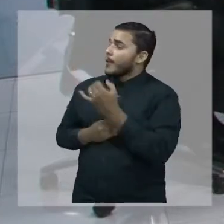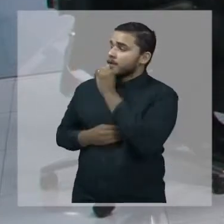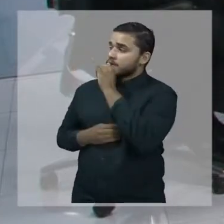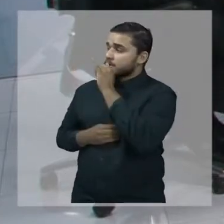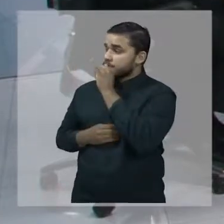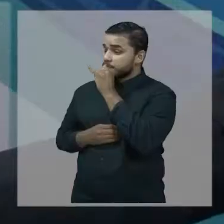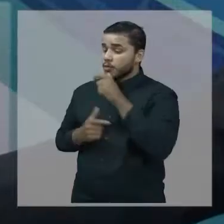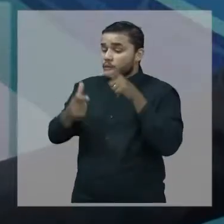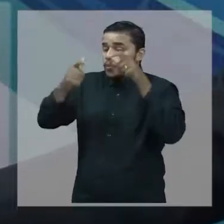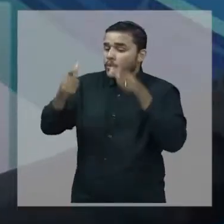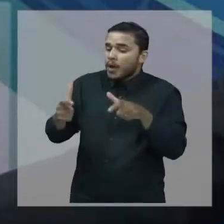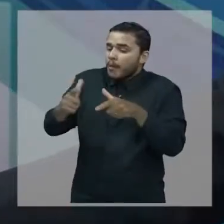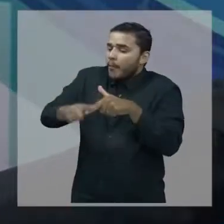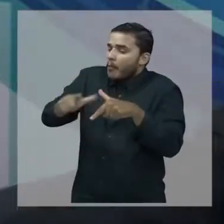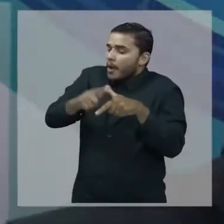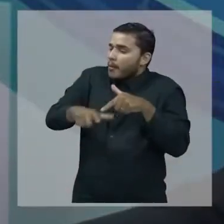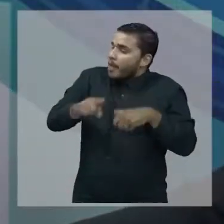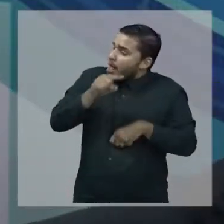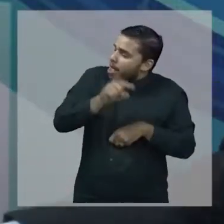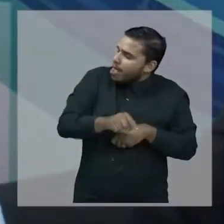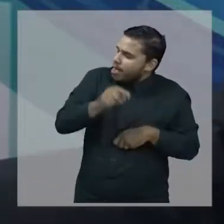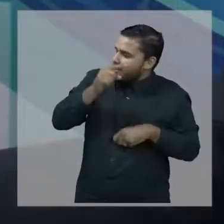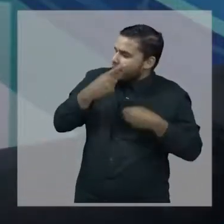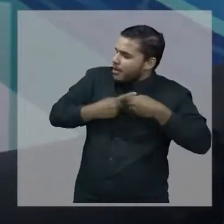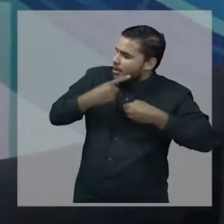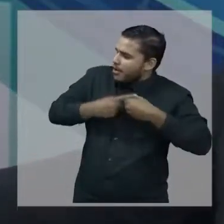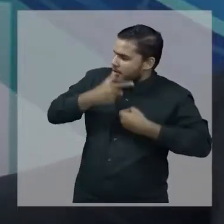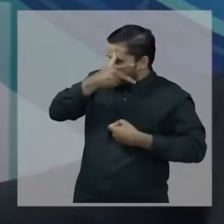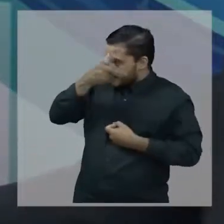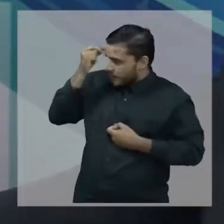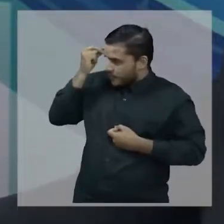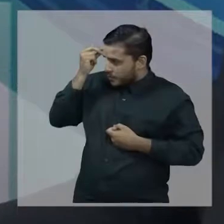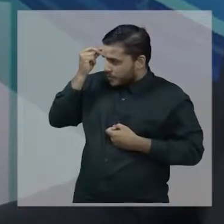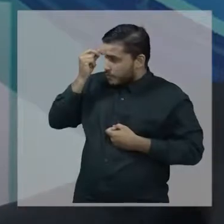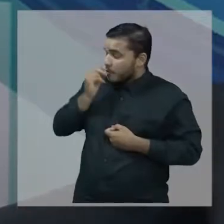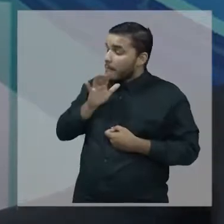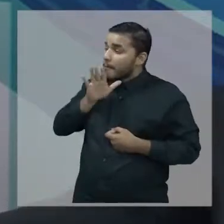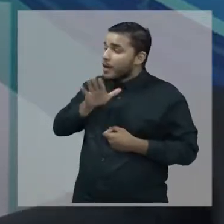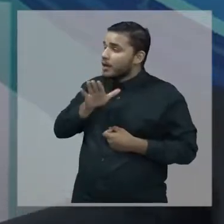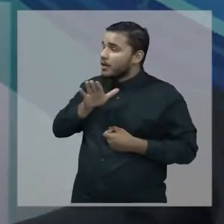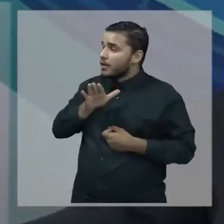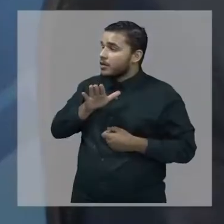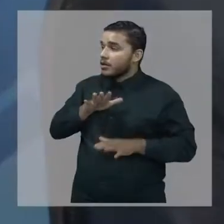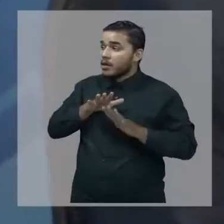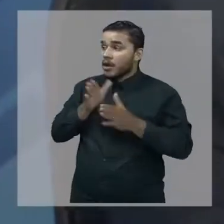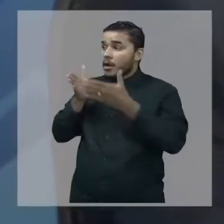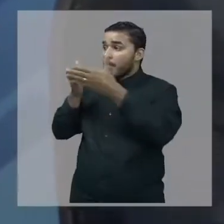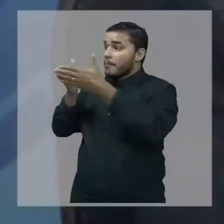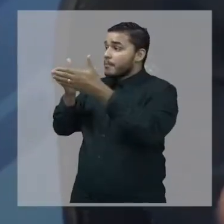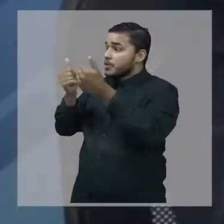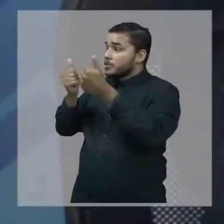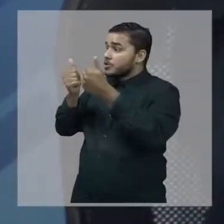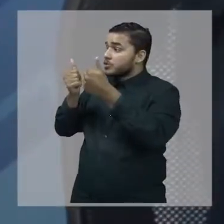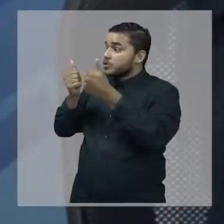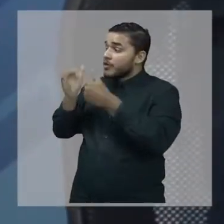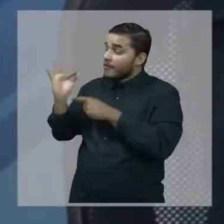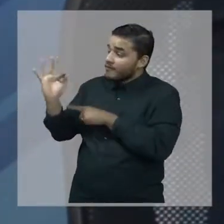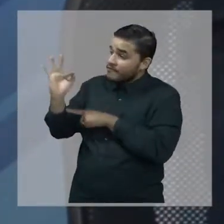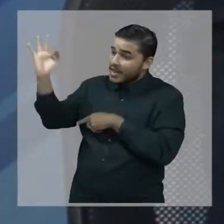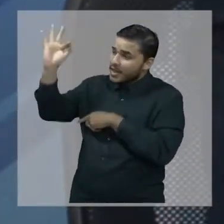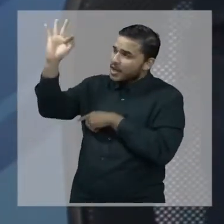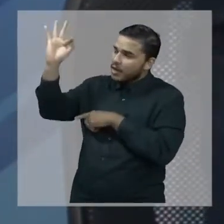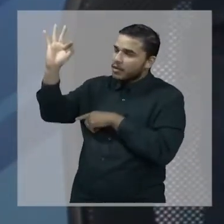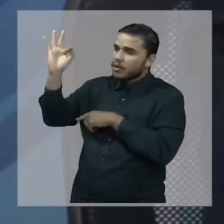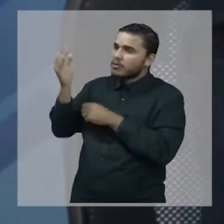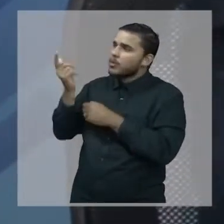fato acontece no município. O problema acontece no município. Mas ele tem que pedir à